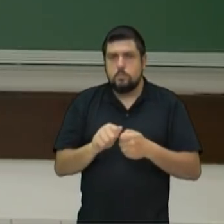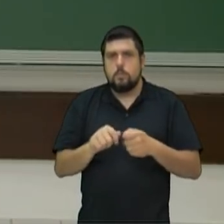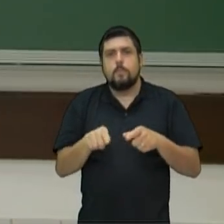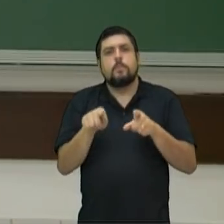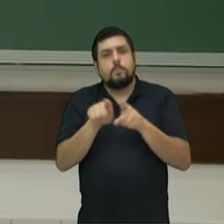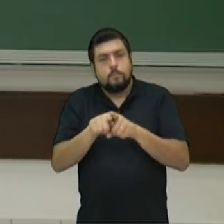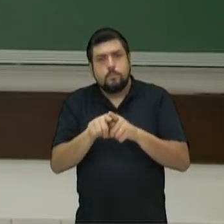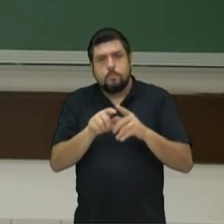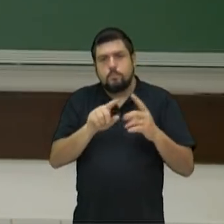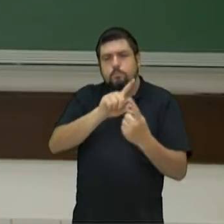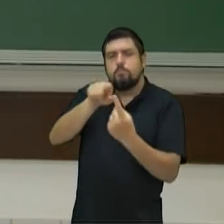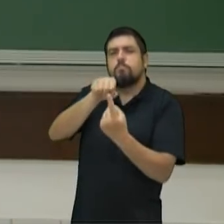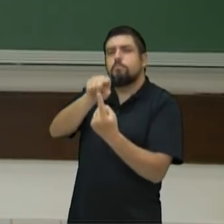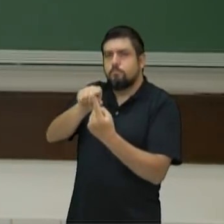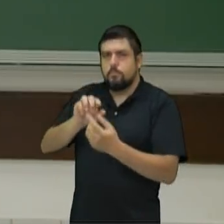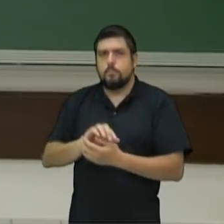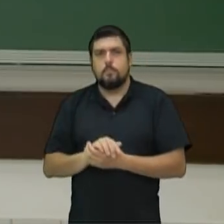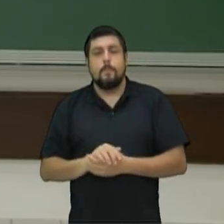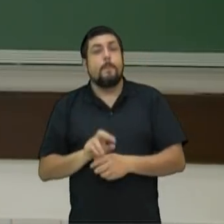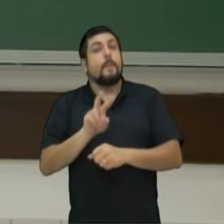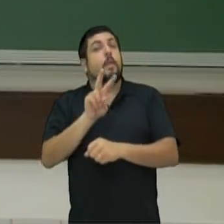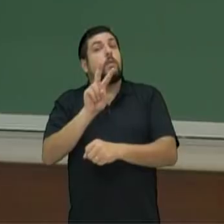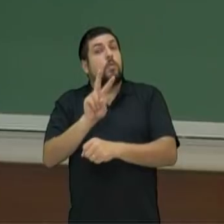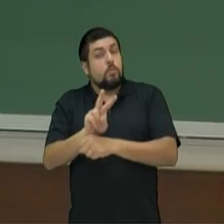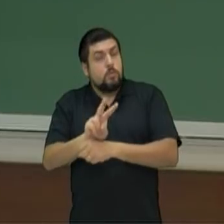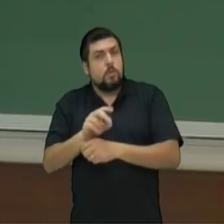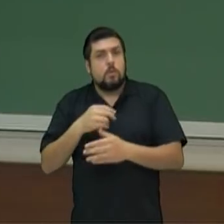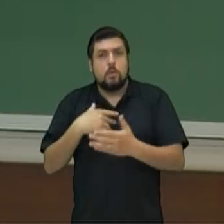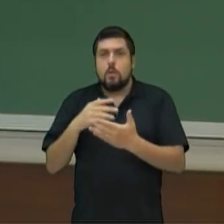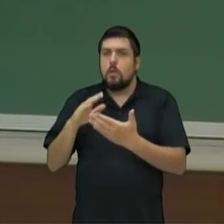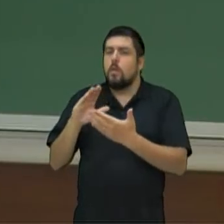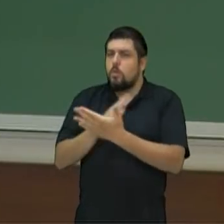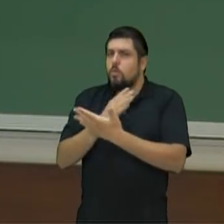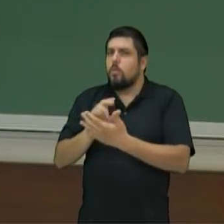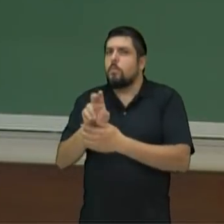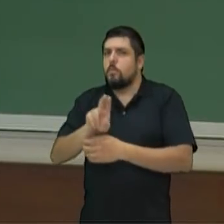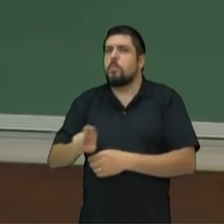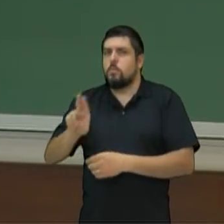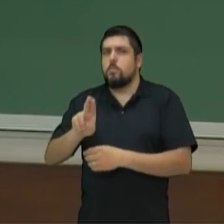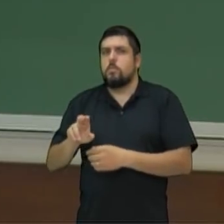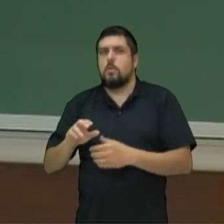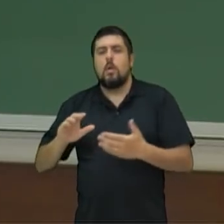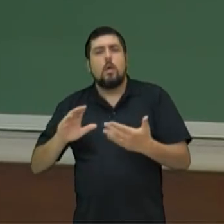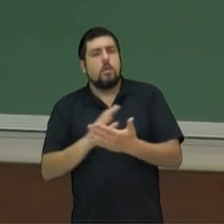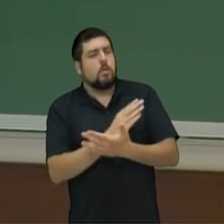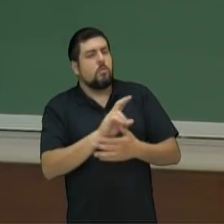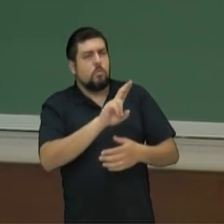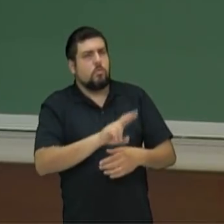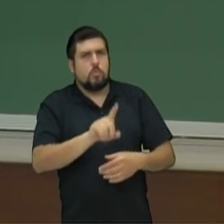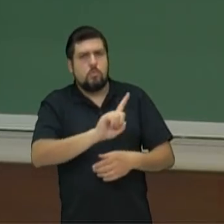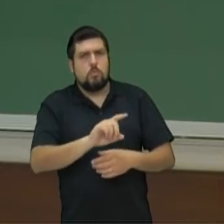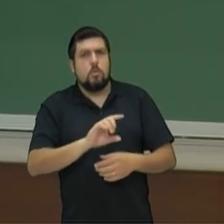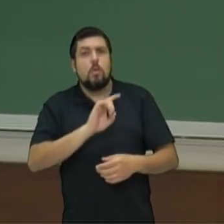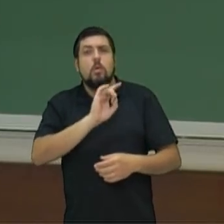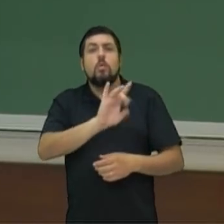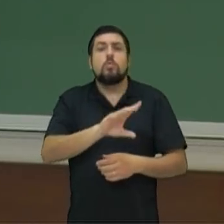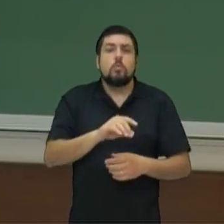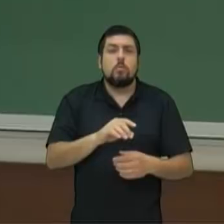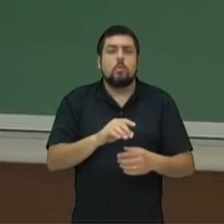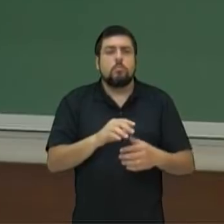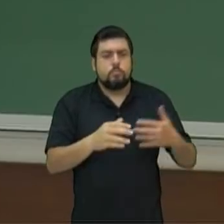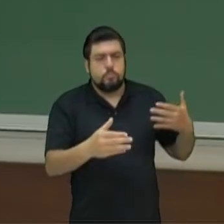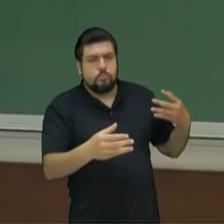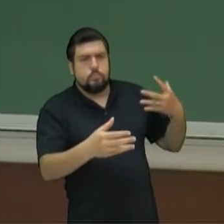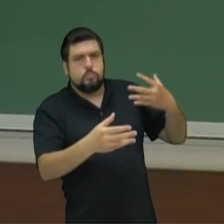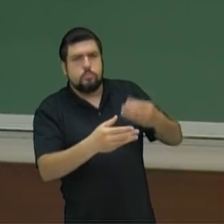para a finalidade. Cuidado, pessoal, existem alguns certames que usam isso. Existem alguns outros que não, que você só apresenta uma solução,